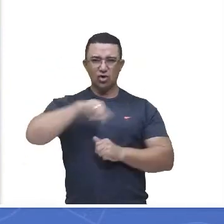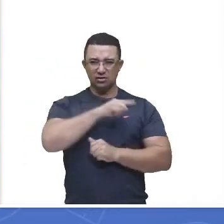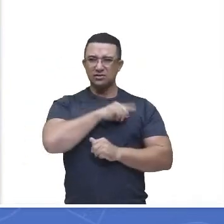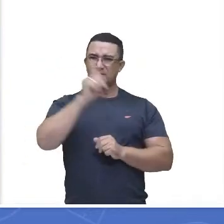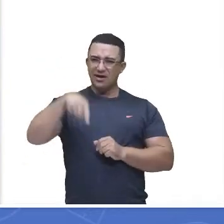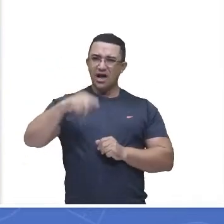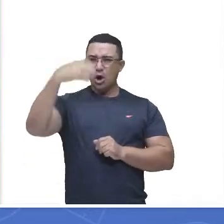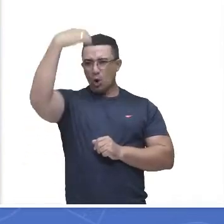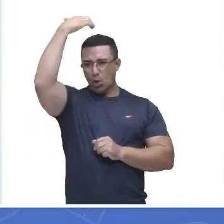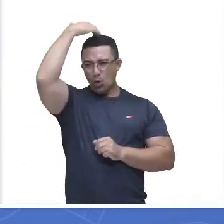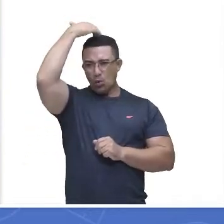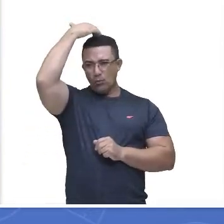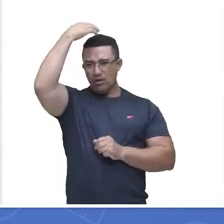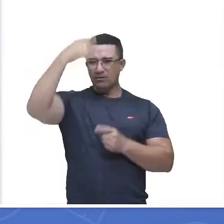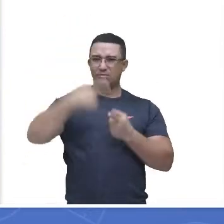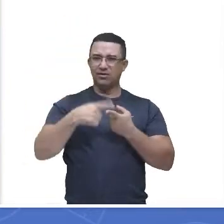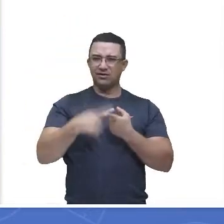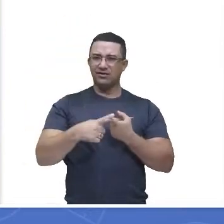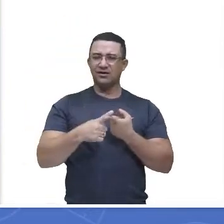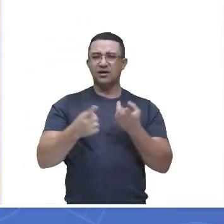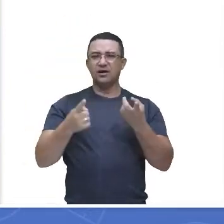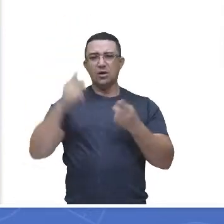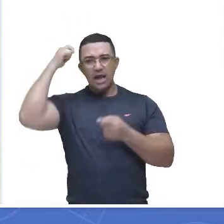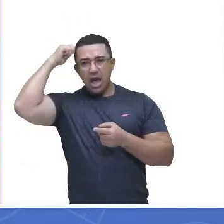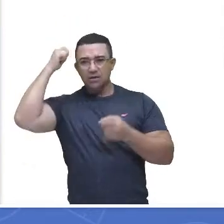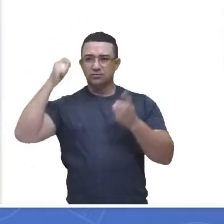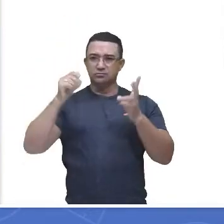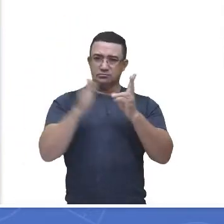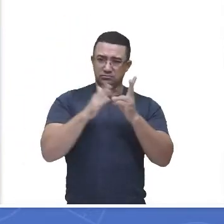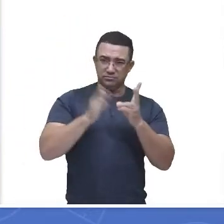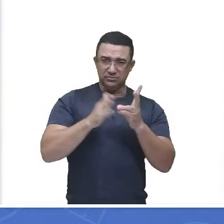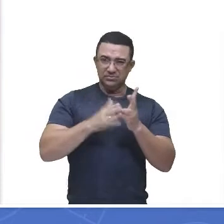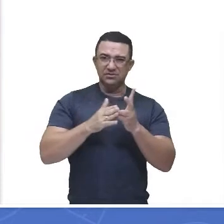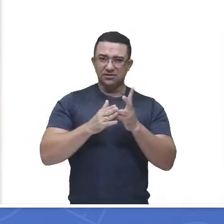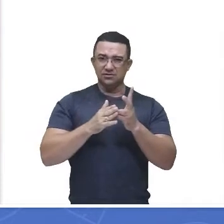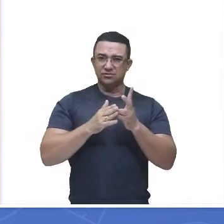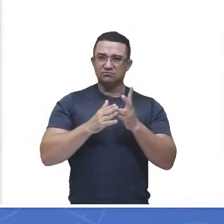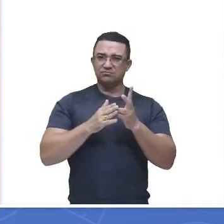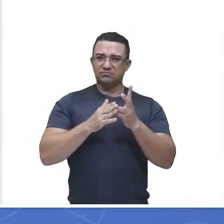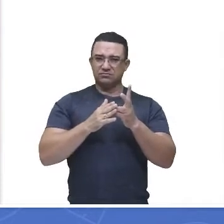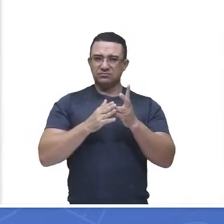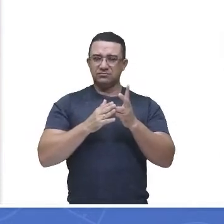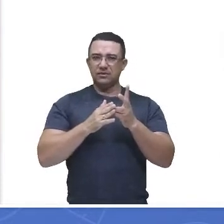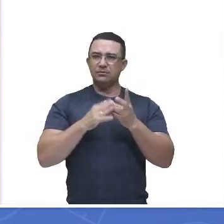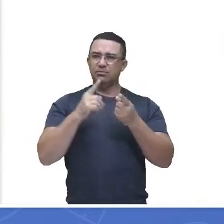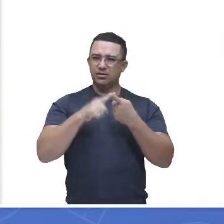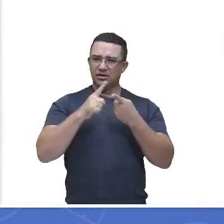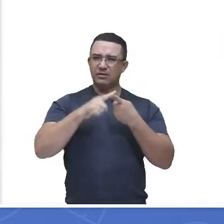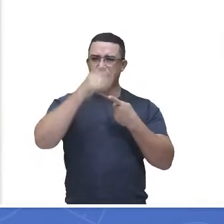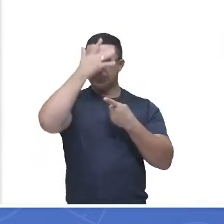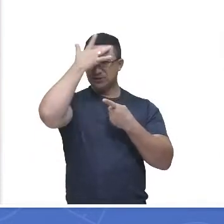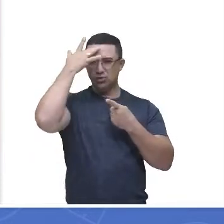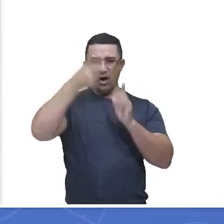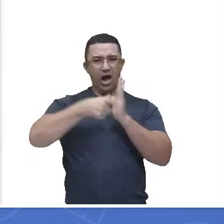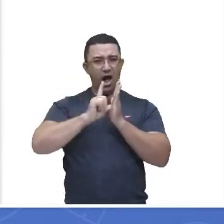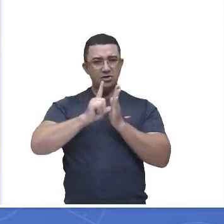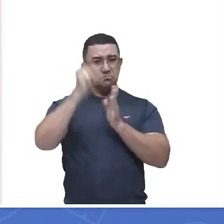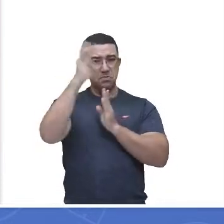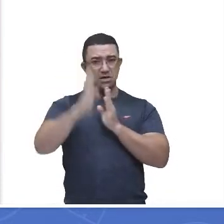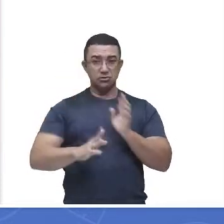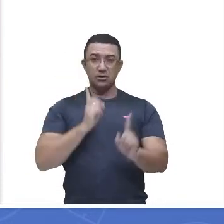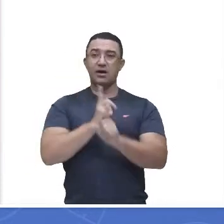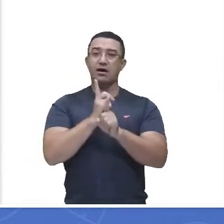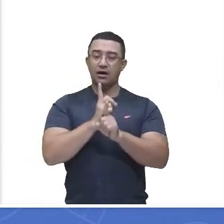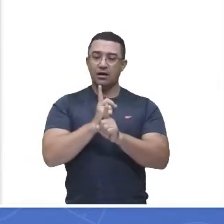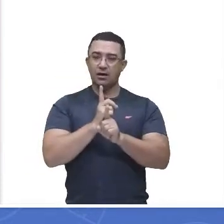indígenas, certo? Porque nós tiramos, né? Quando teve a descoberta do Brasil, os negros eles foram